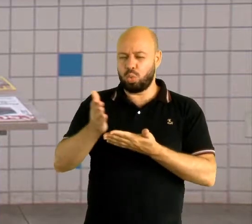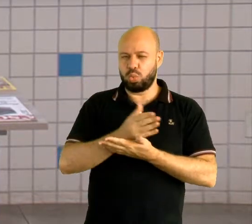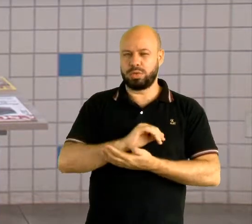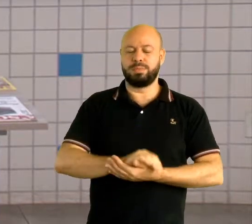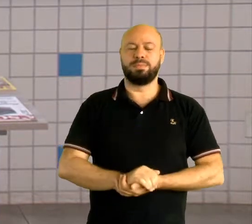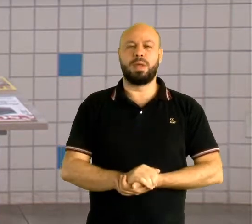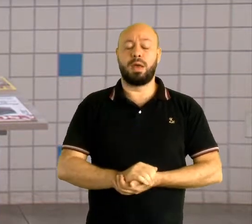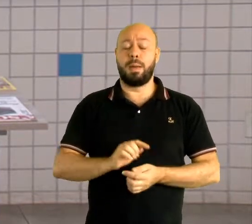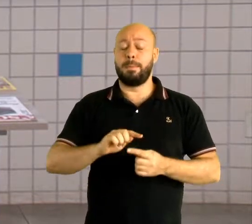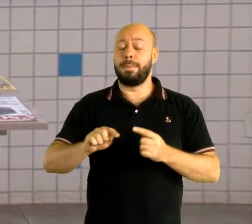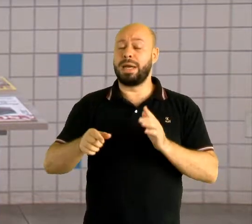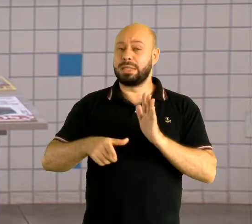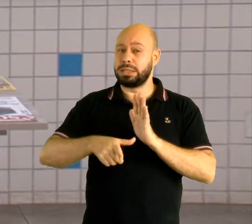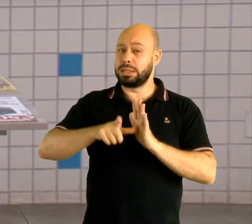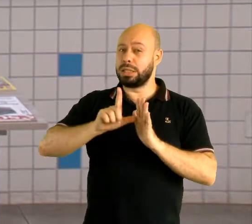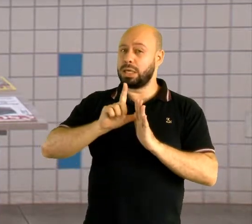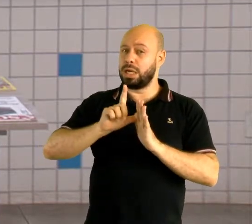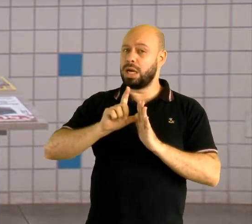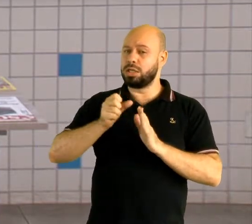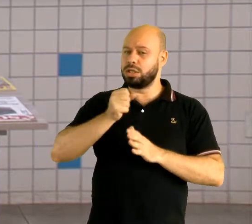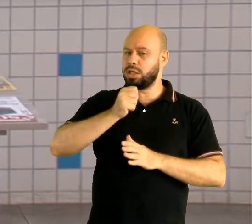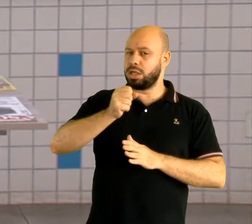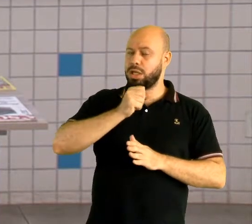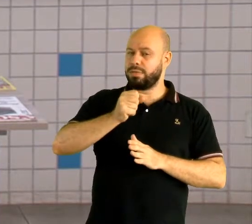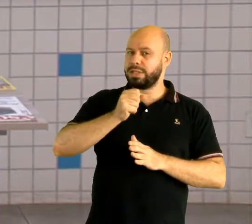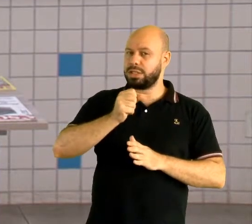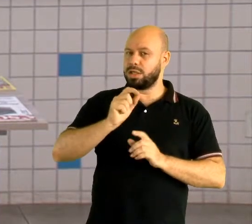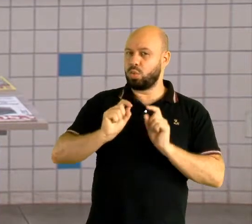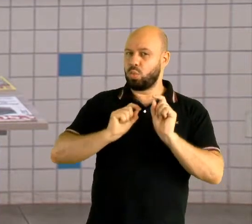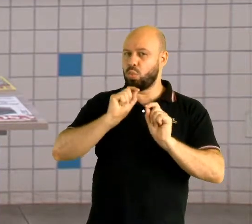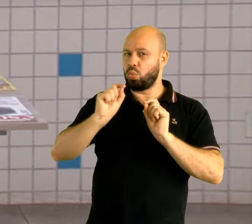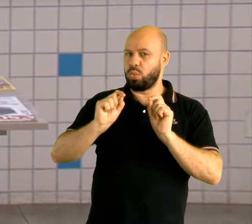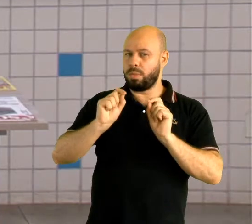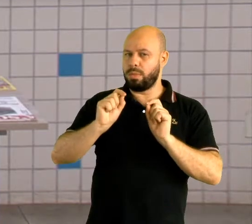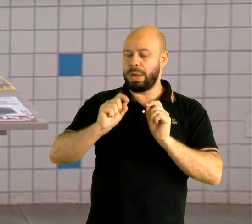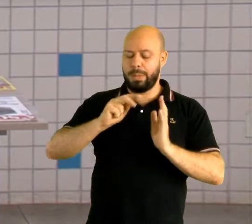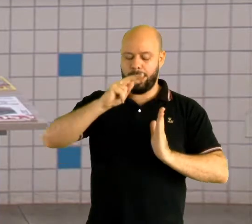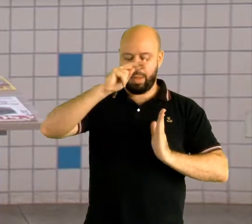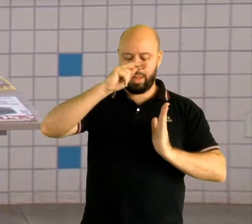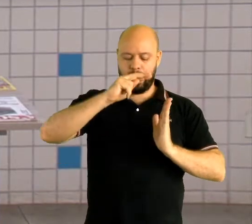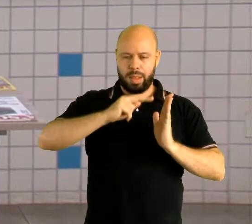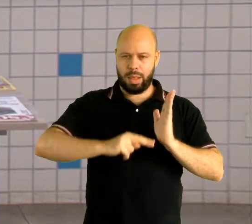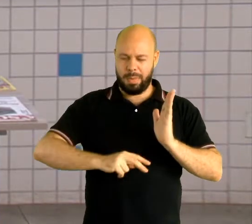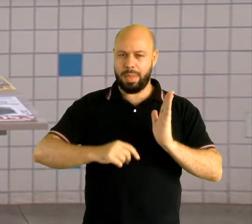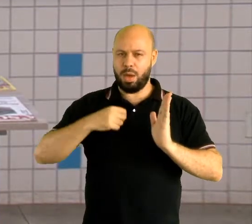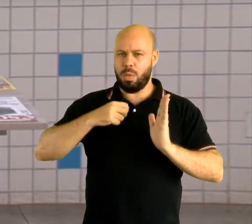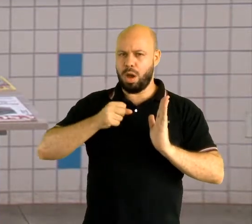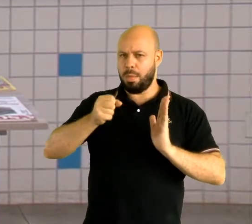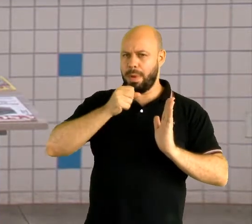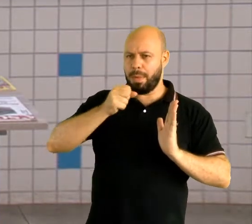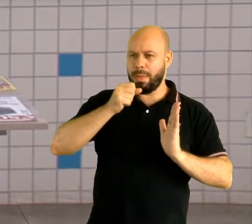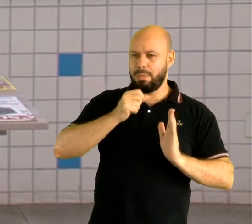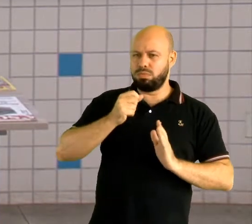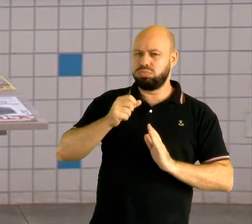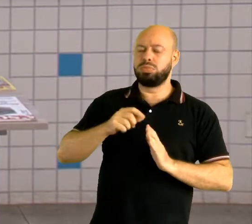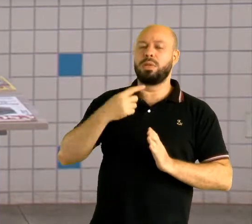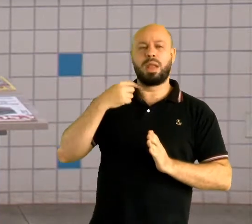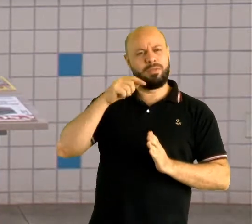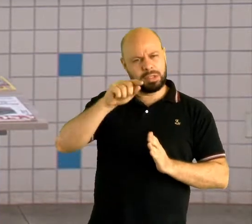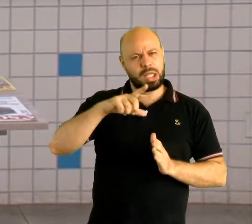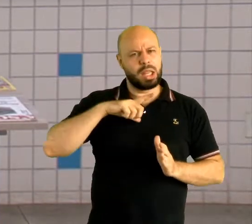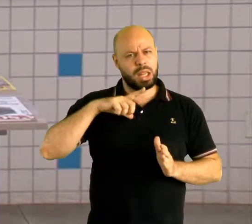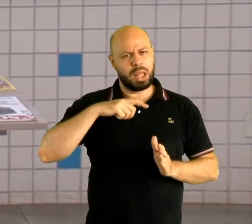de começarmos a ver sobre entrevista, nós vamos fazer a leitura de uma entrevista que está no seu bloco de